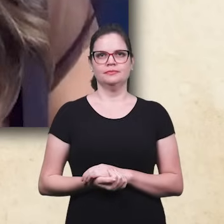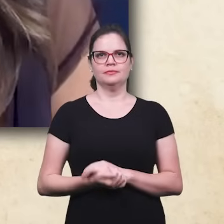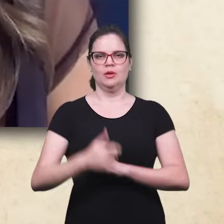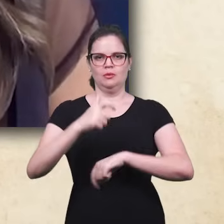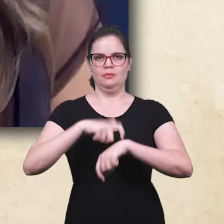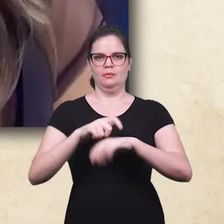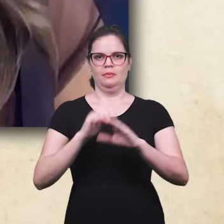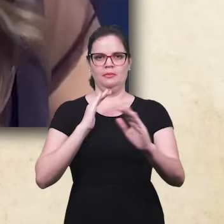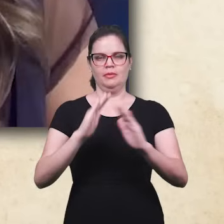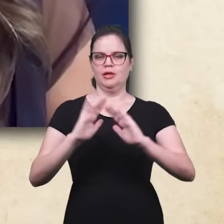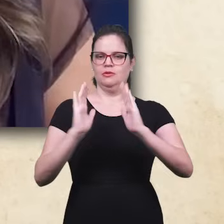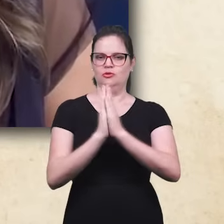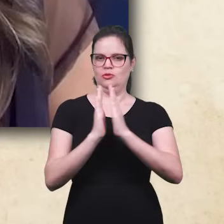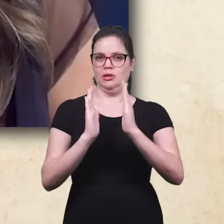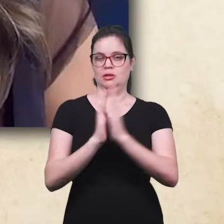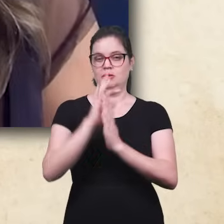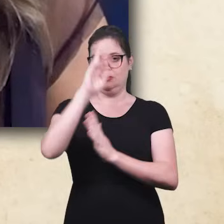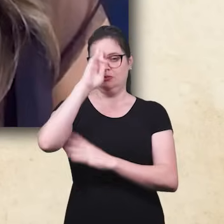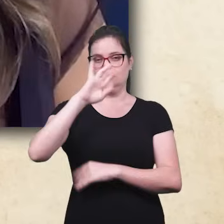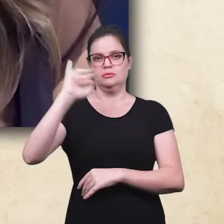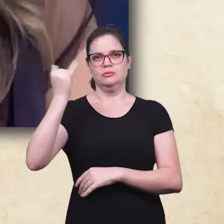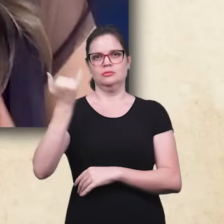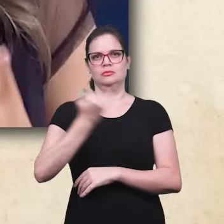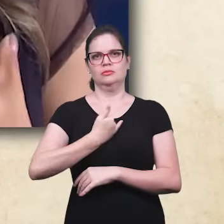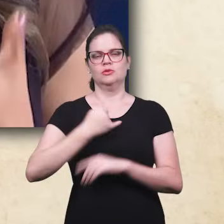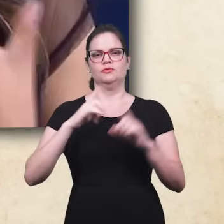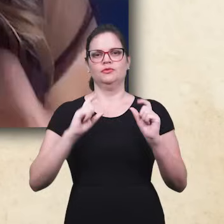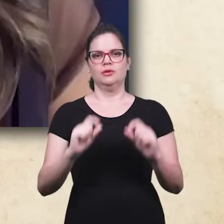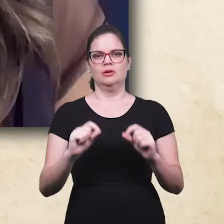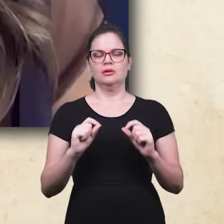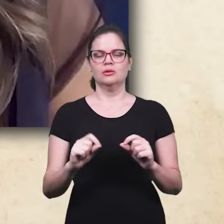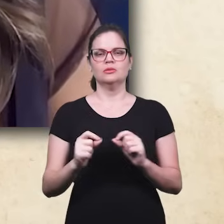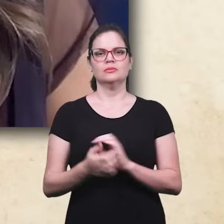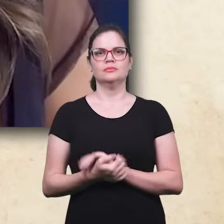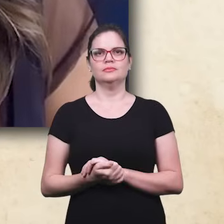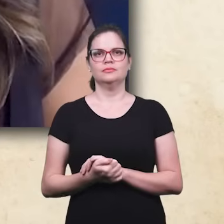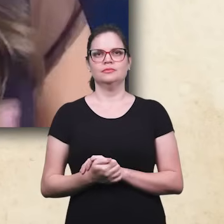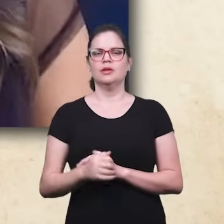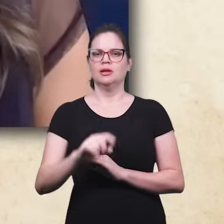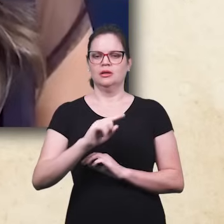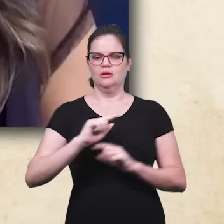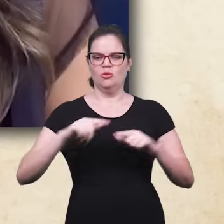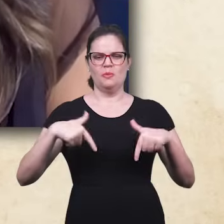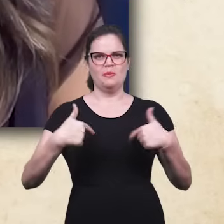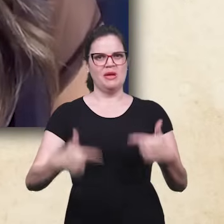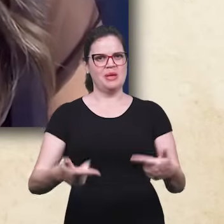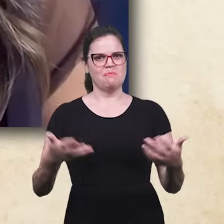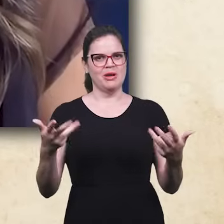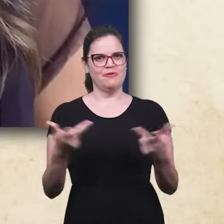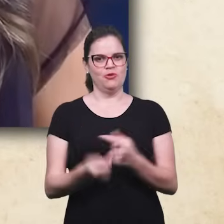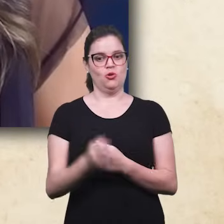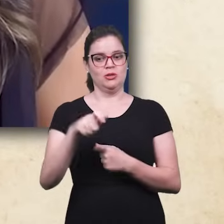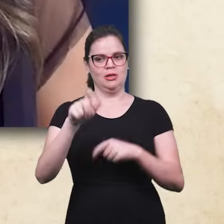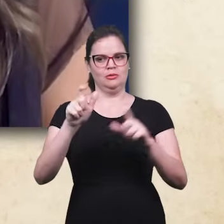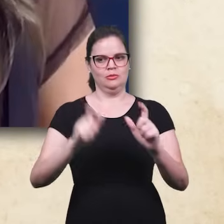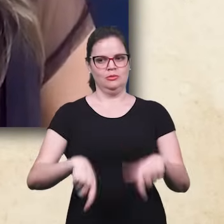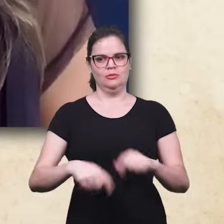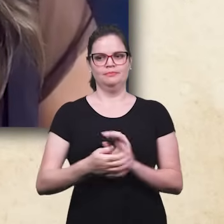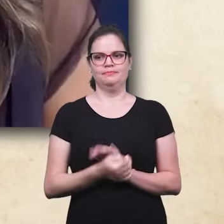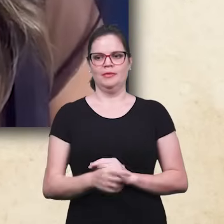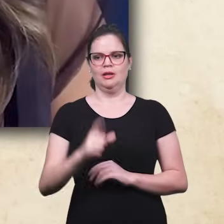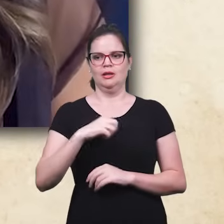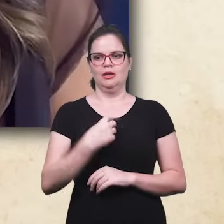durante o período de busca, o Senhor falou no meio dos irmãos que faria uma grande obra ali naquele lugar. Um